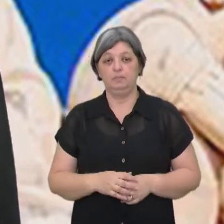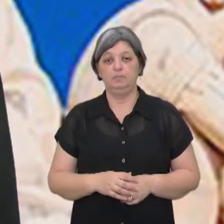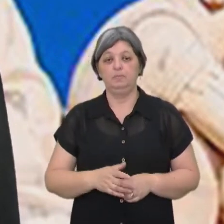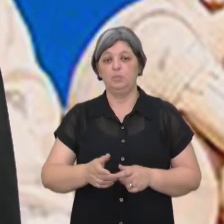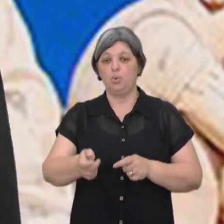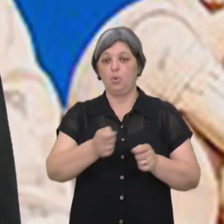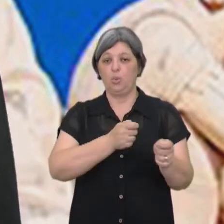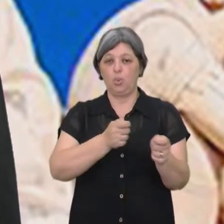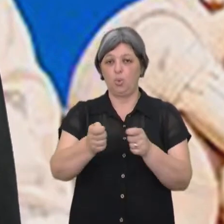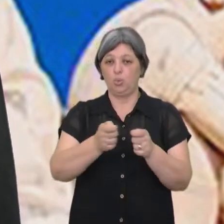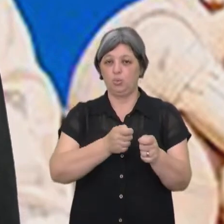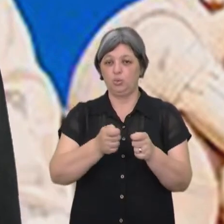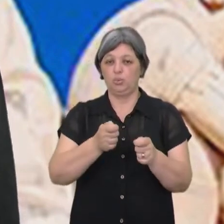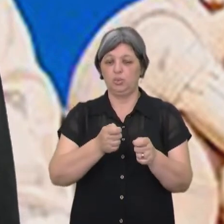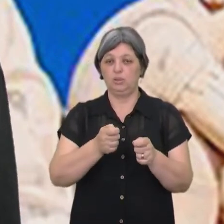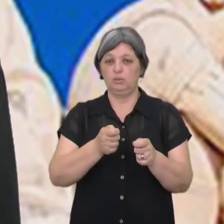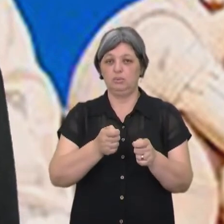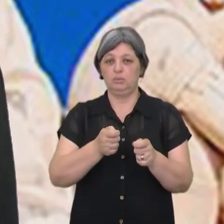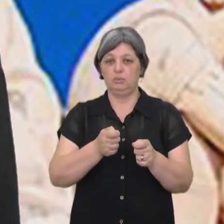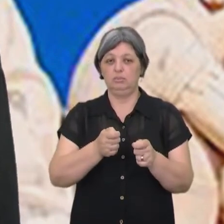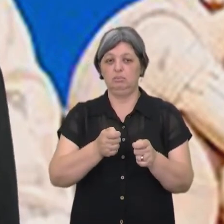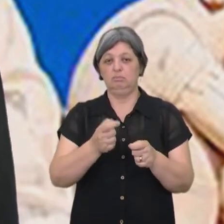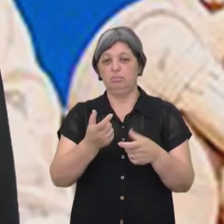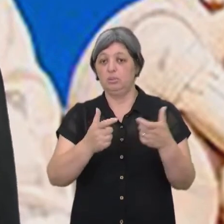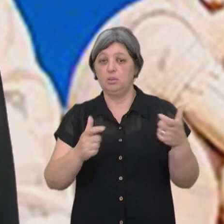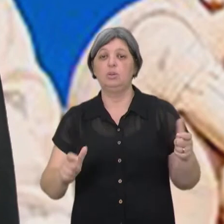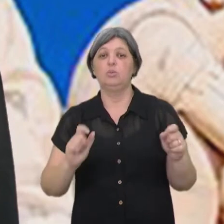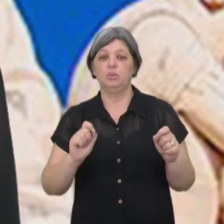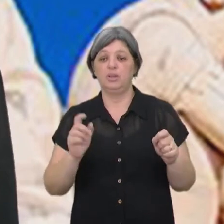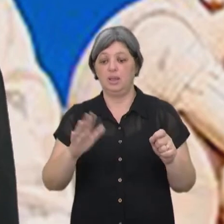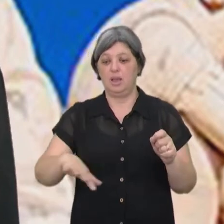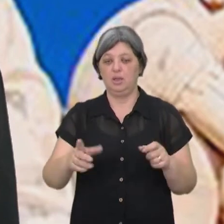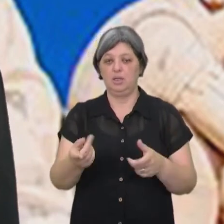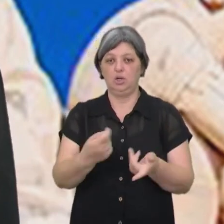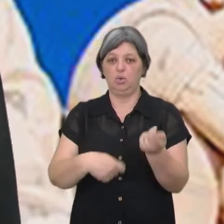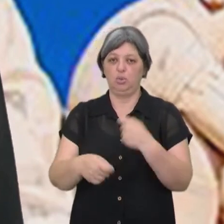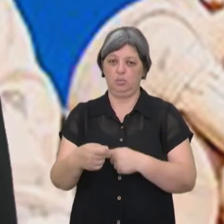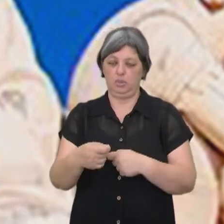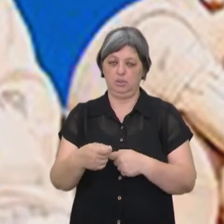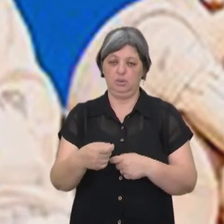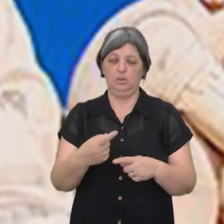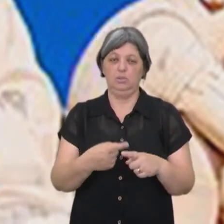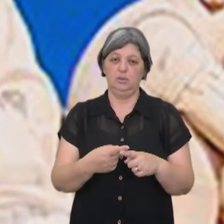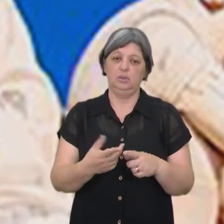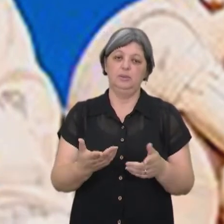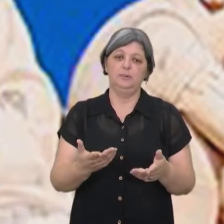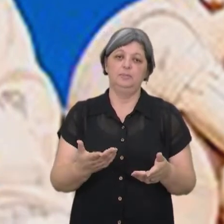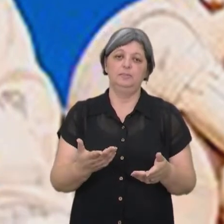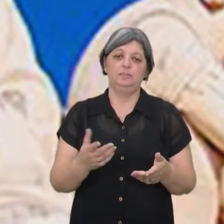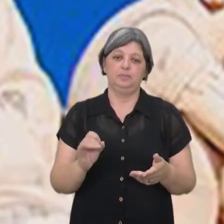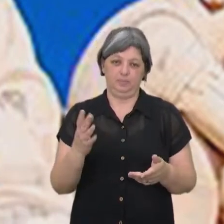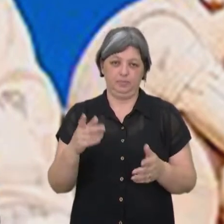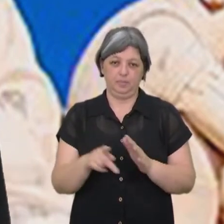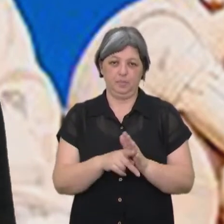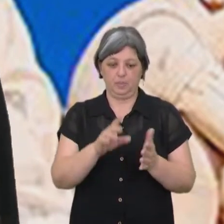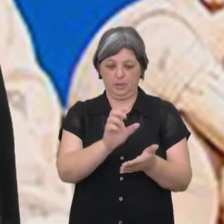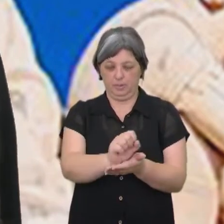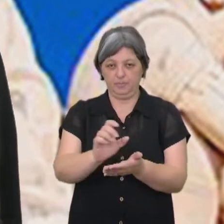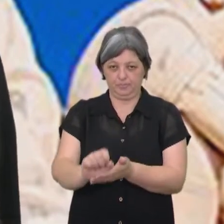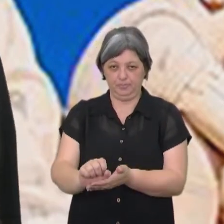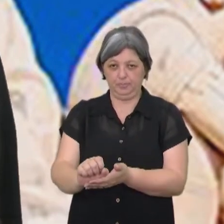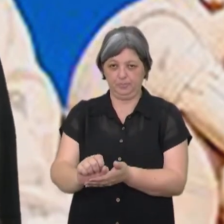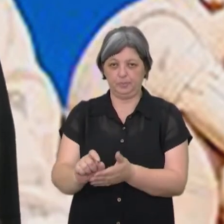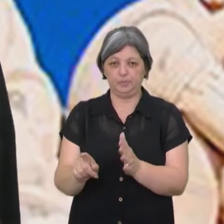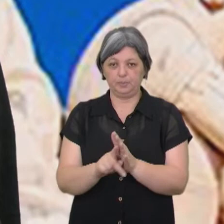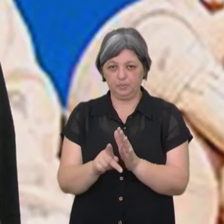dominar muito mais de forma econômica, porque na verdade aí no colonialismo a gente estava